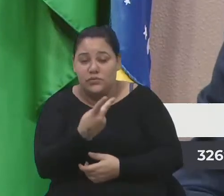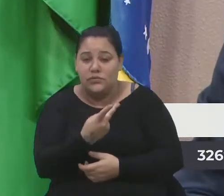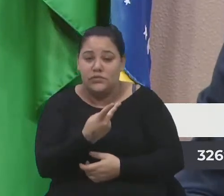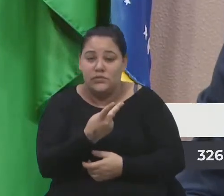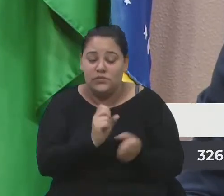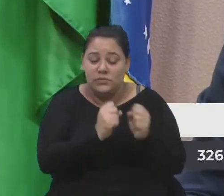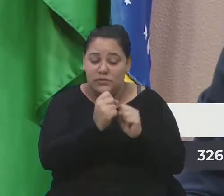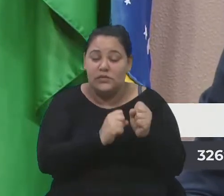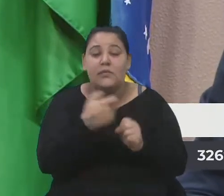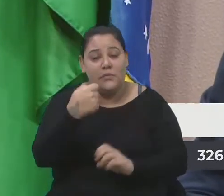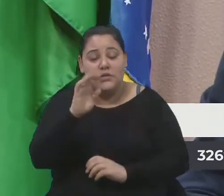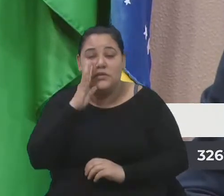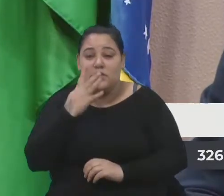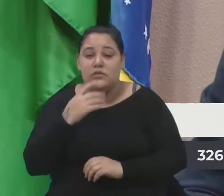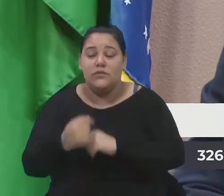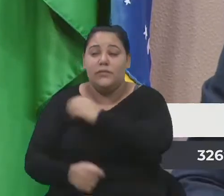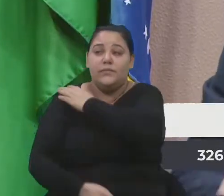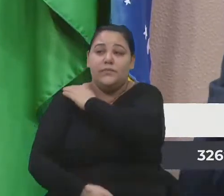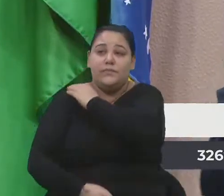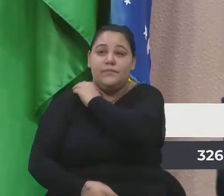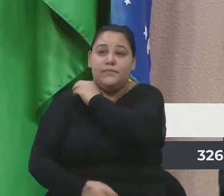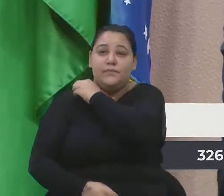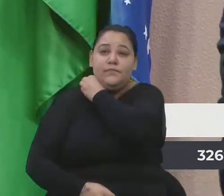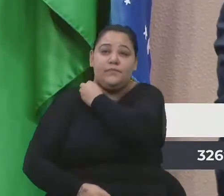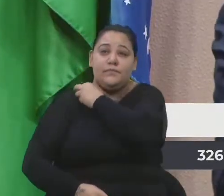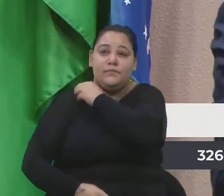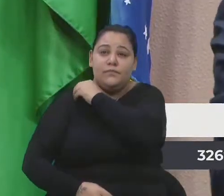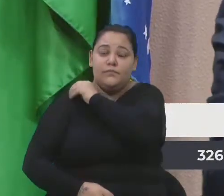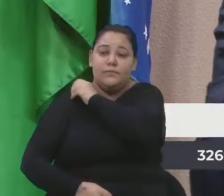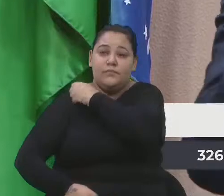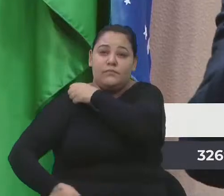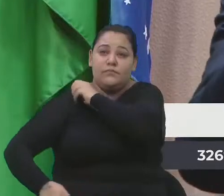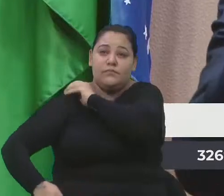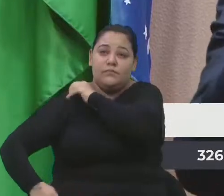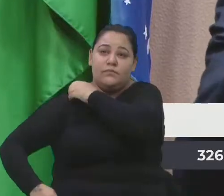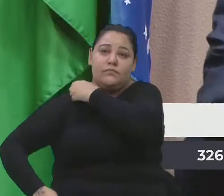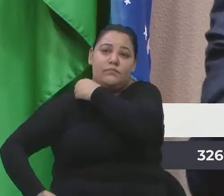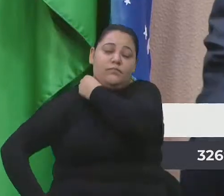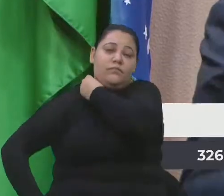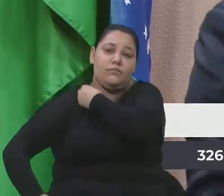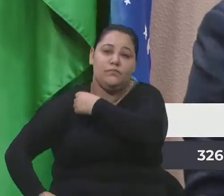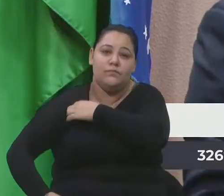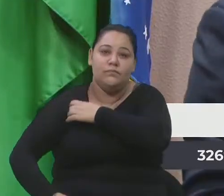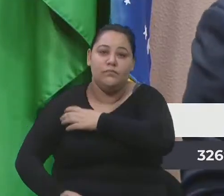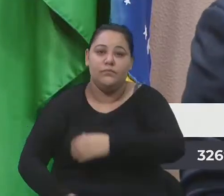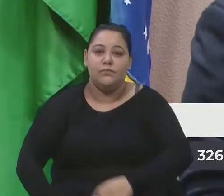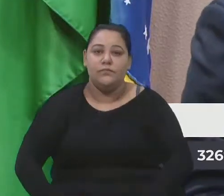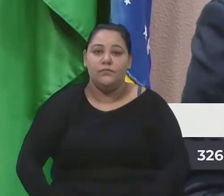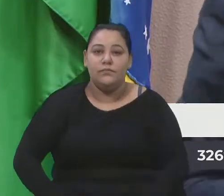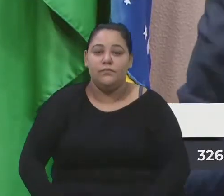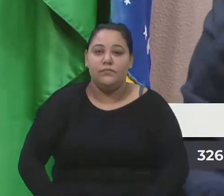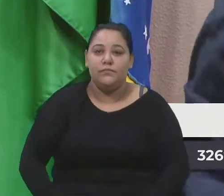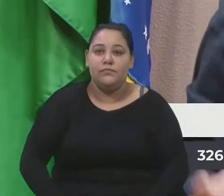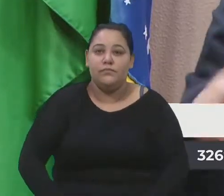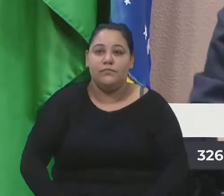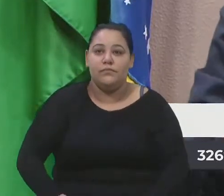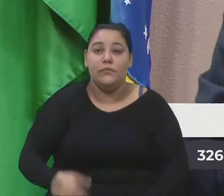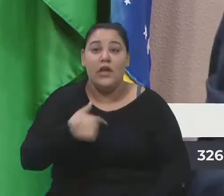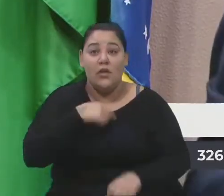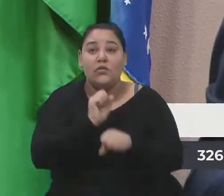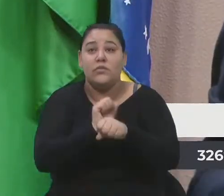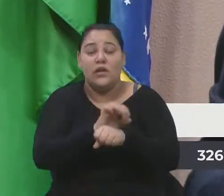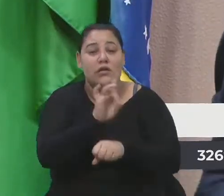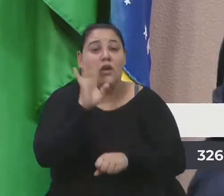ser solucionado. Uma parte, vereador. E aí a gente espera que não aconteça aquilo que eu acabei de falar, a questão da Maesa. Que não tenha 50